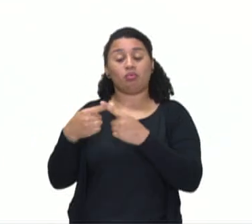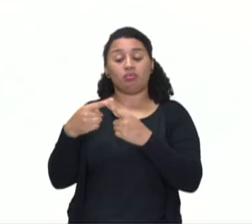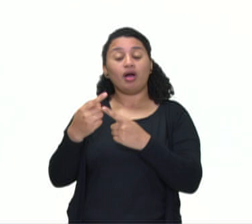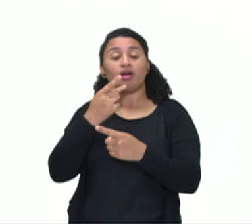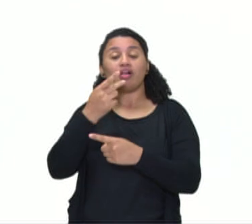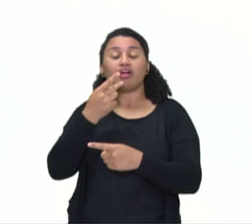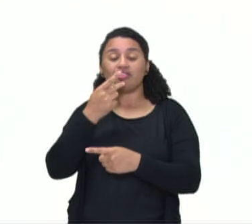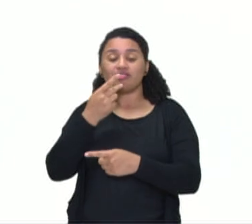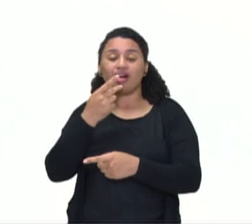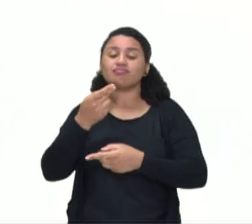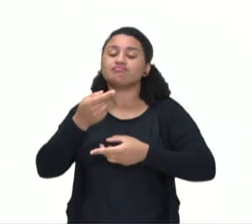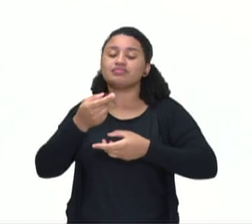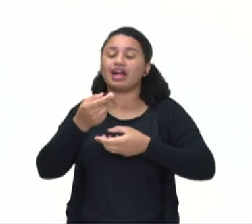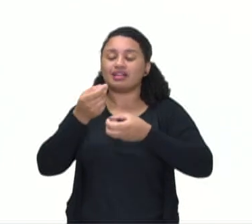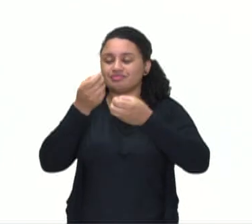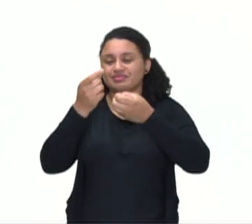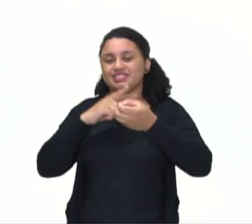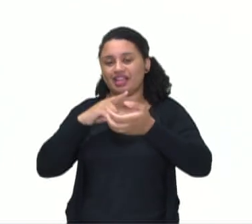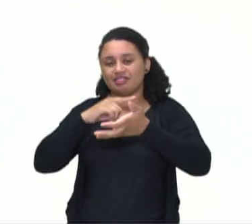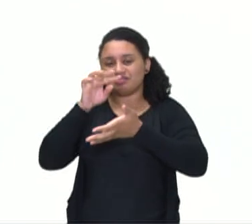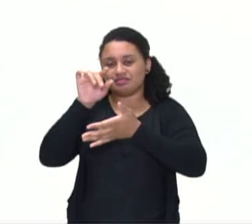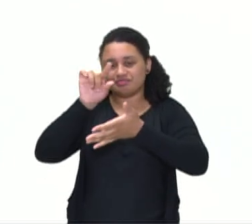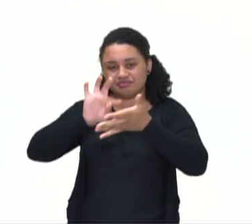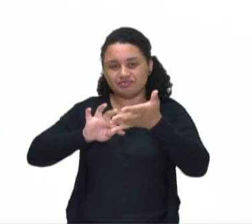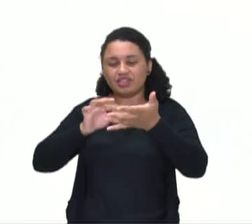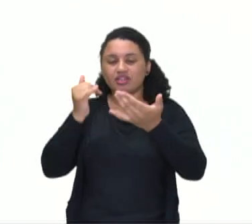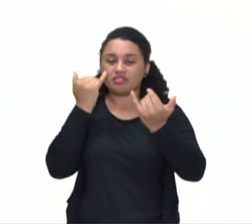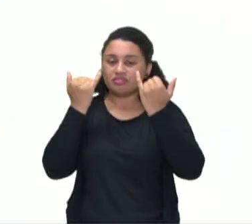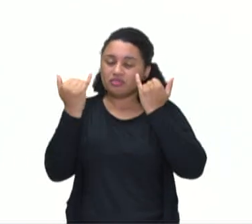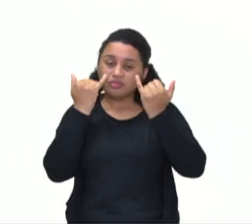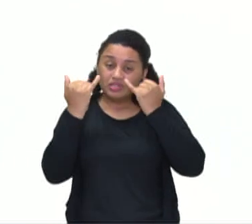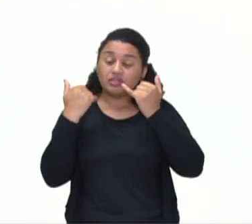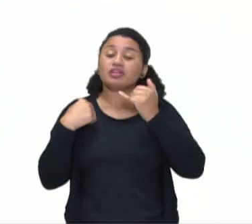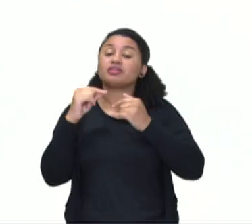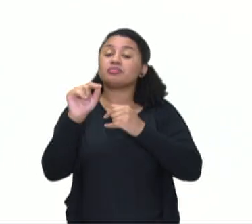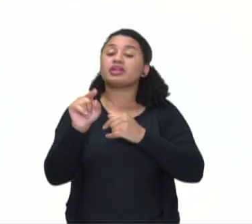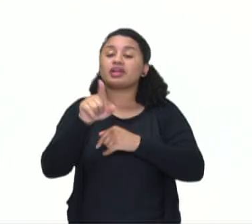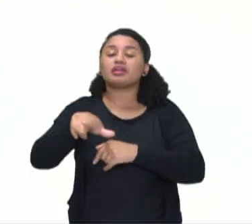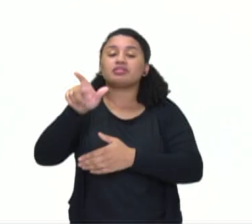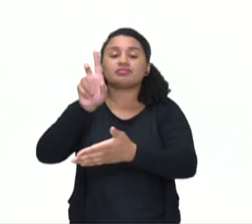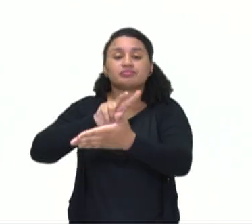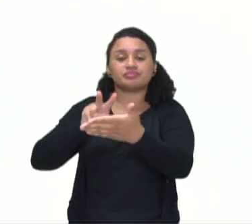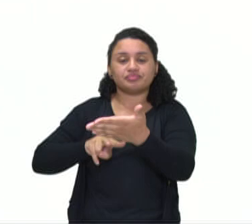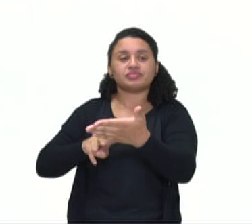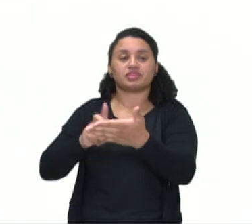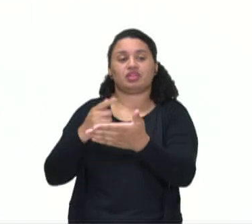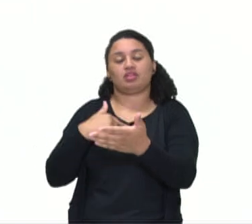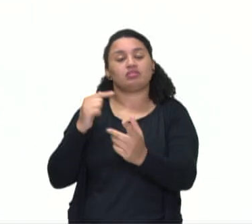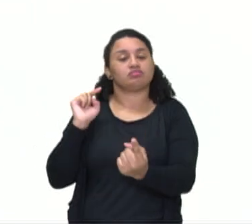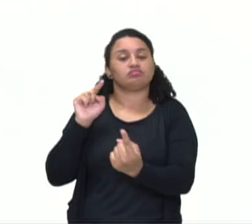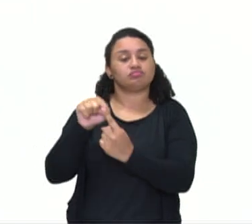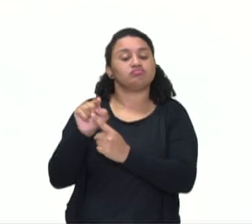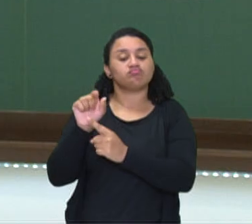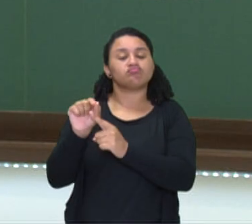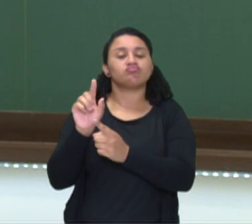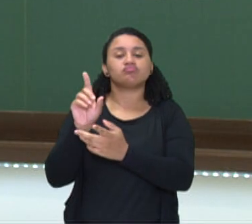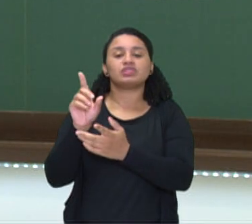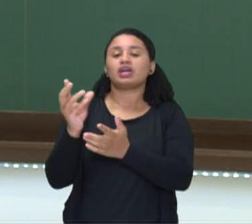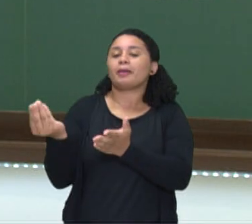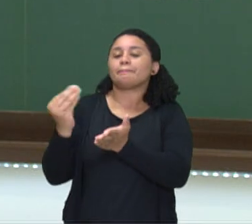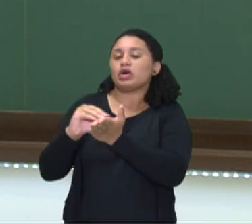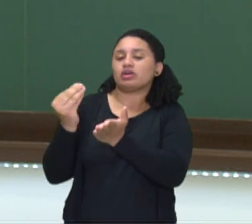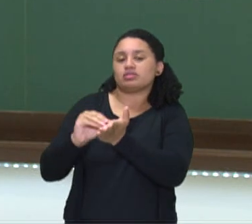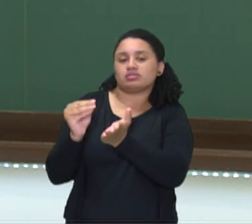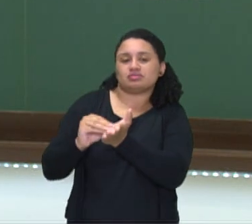relata informações para os seus leitores, com o objetivo de documentar as ações humanas,